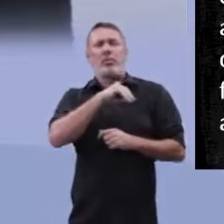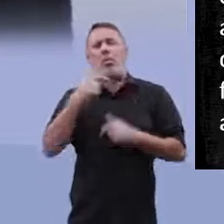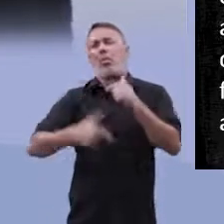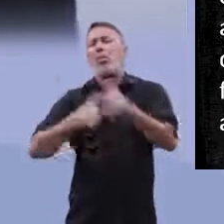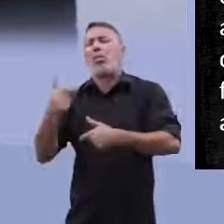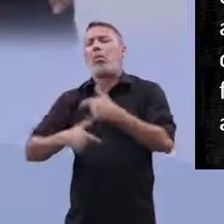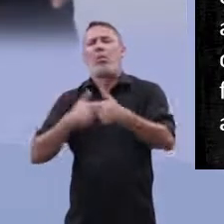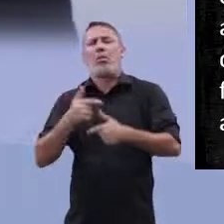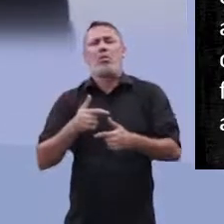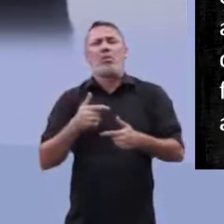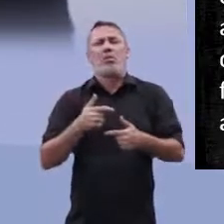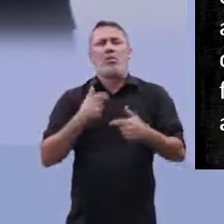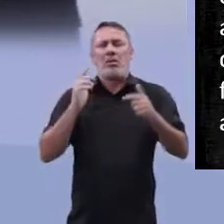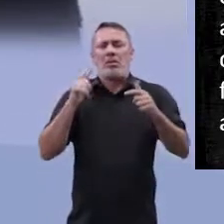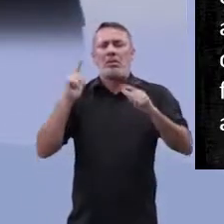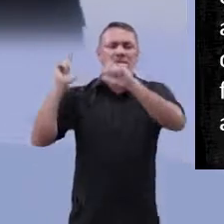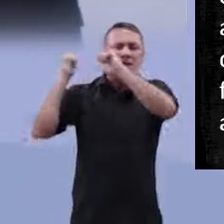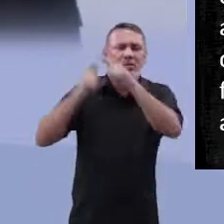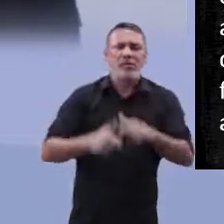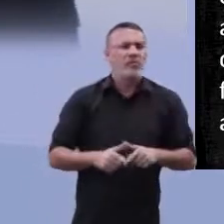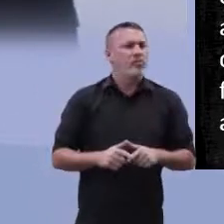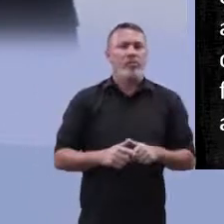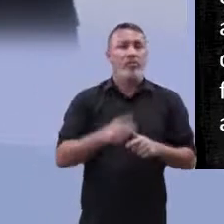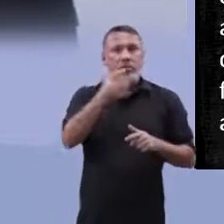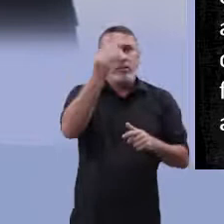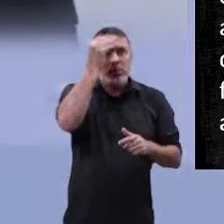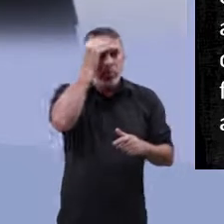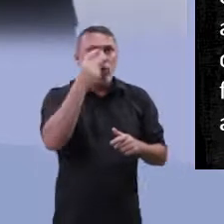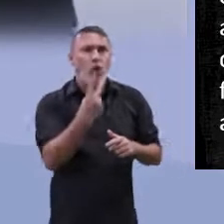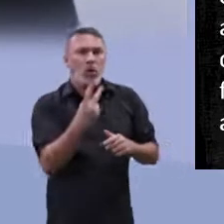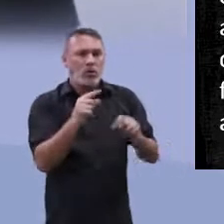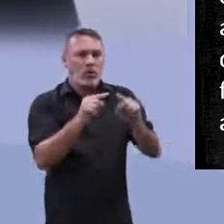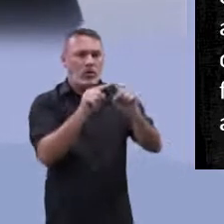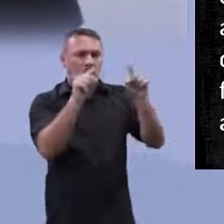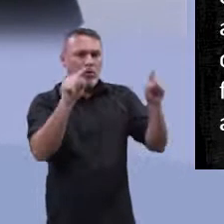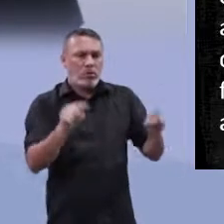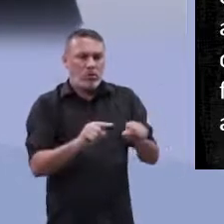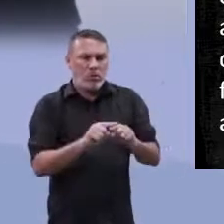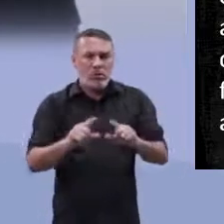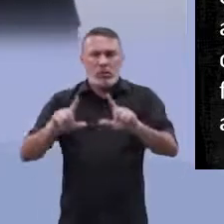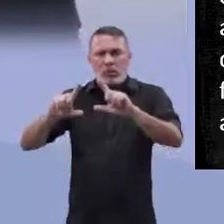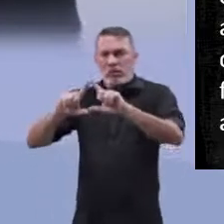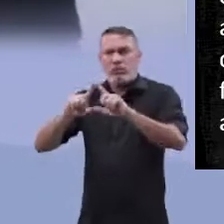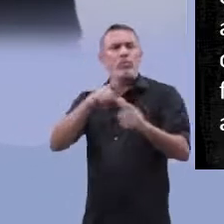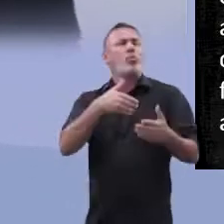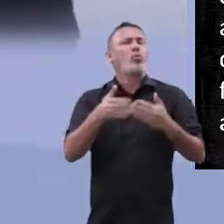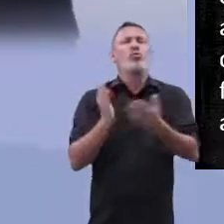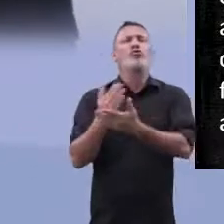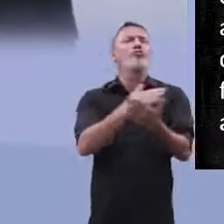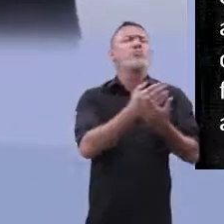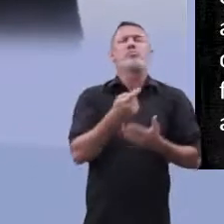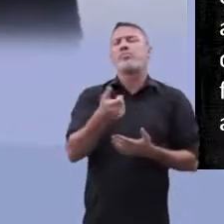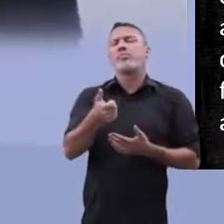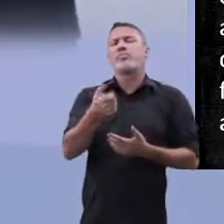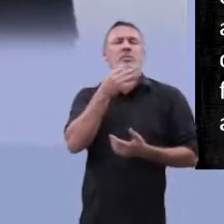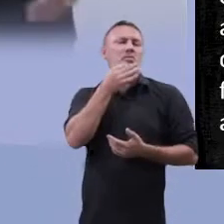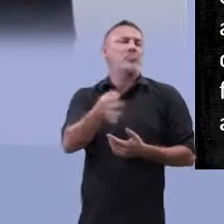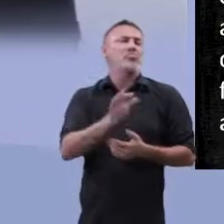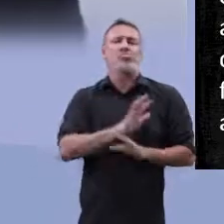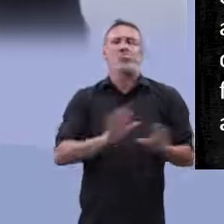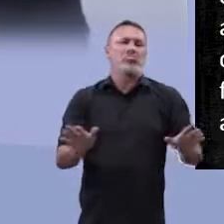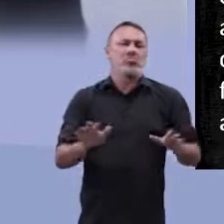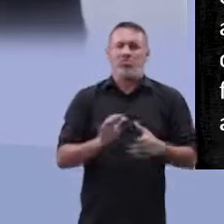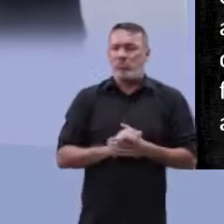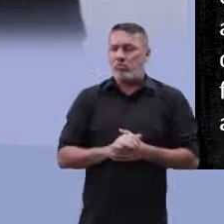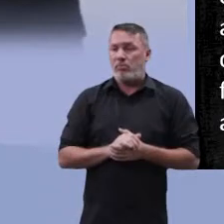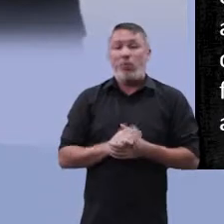mais hacker. E aí, se você tem a fórmula do triângulo e do retângulo na cabeça, você divide qualquer polígono em triângulos e retângulos e faz